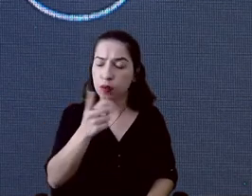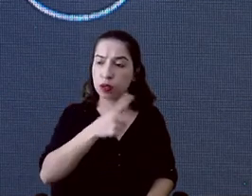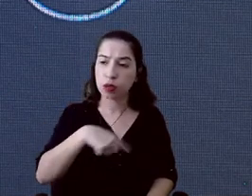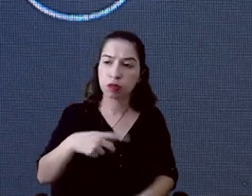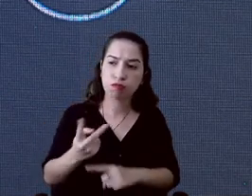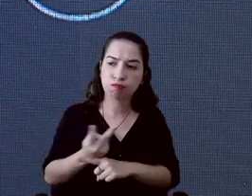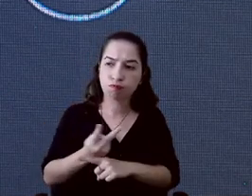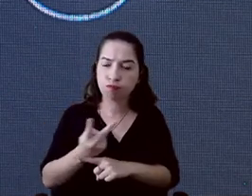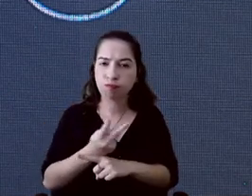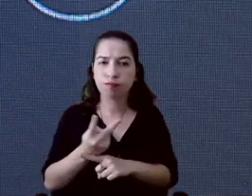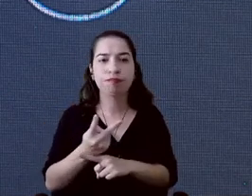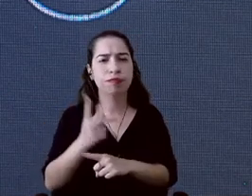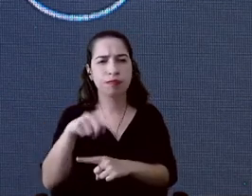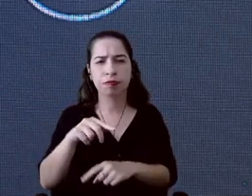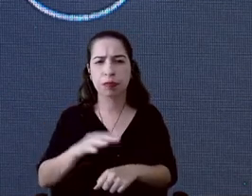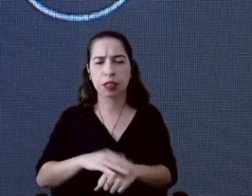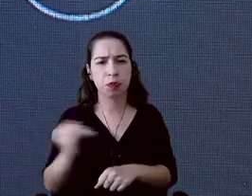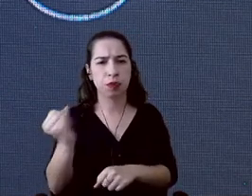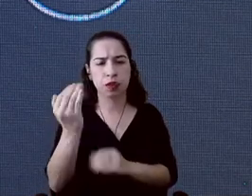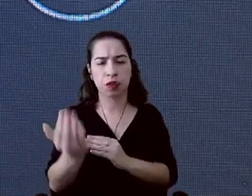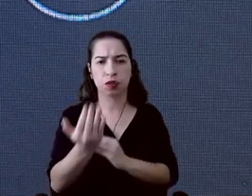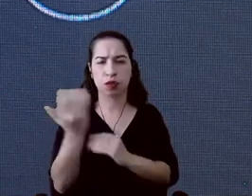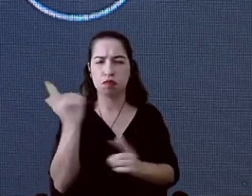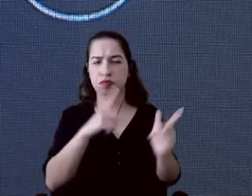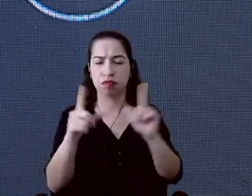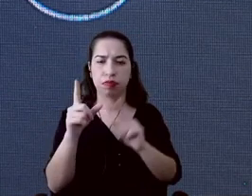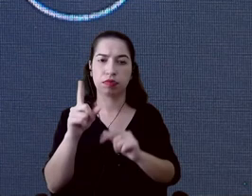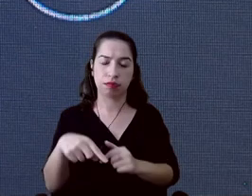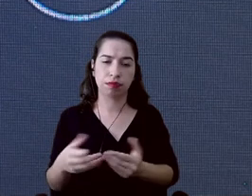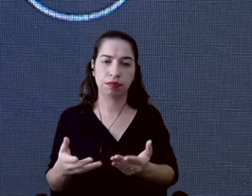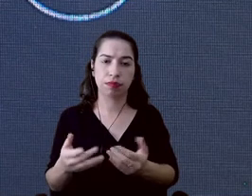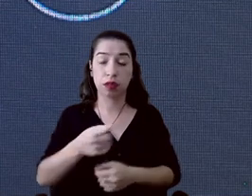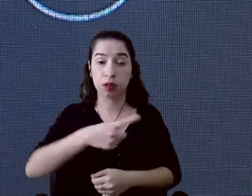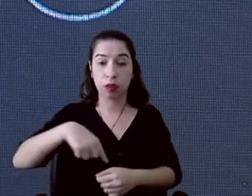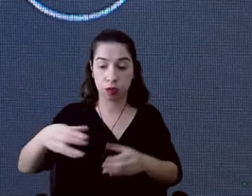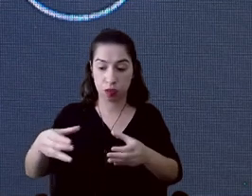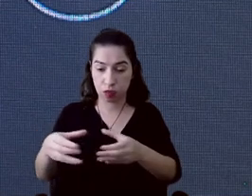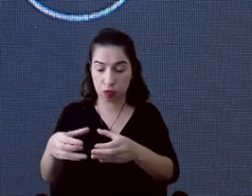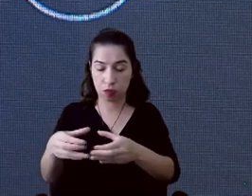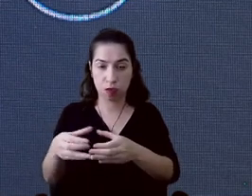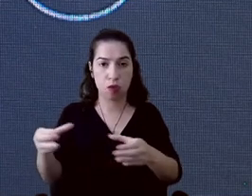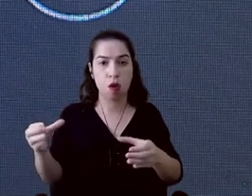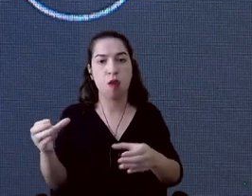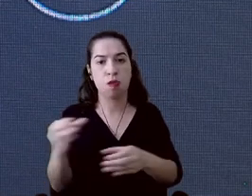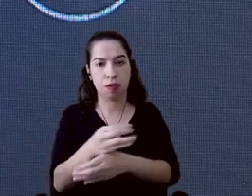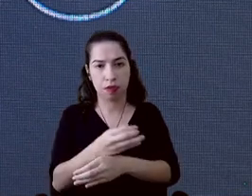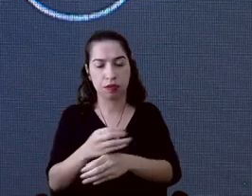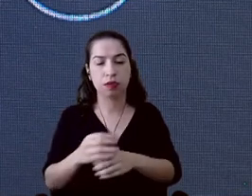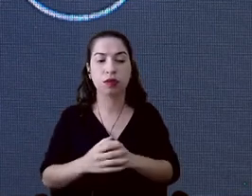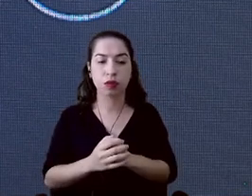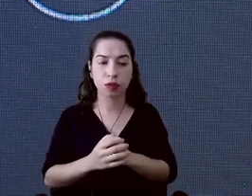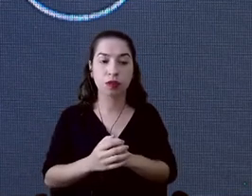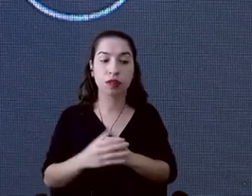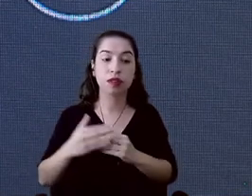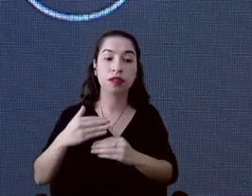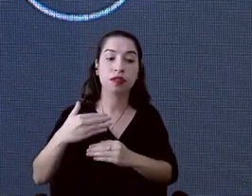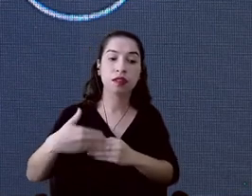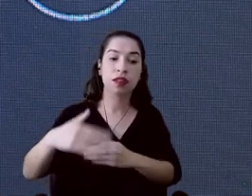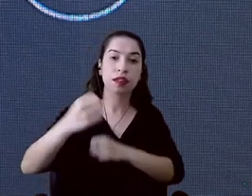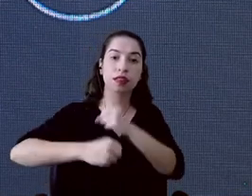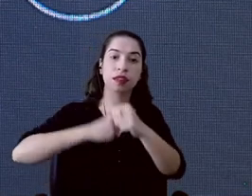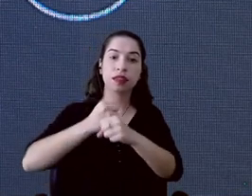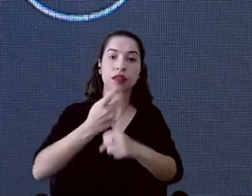essa tá a raiz de sucesso com certeza tá aí Nosso time tá completo e a gente vai assim para 2022 mas sempre